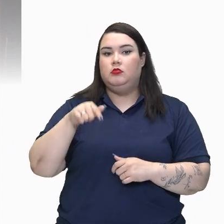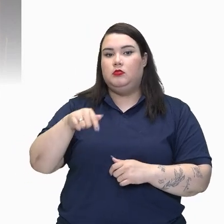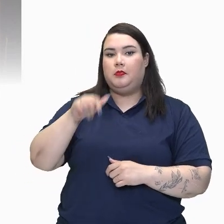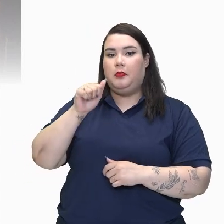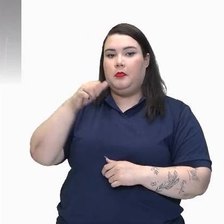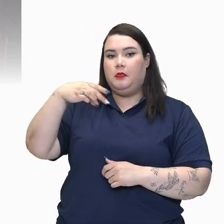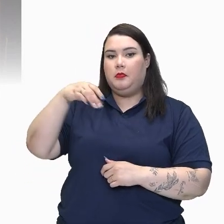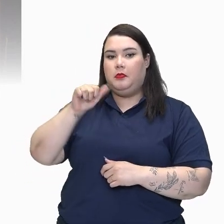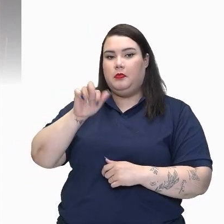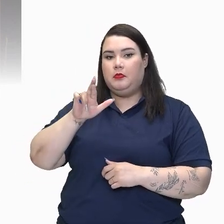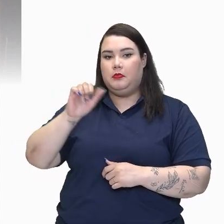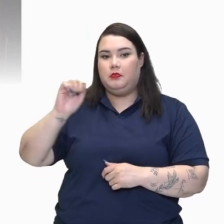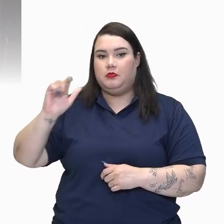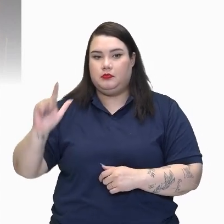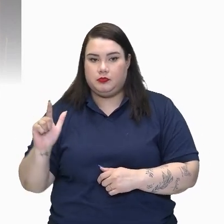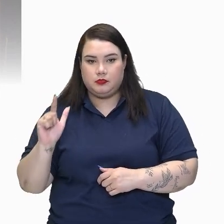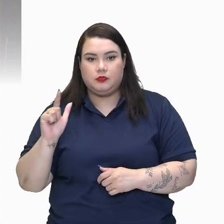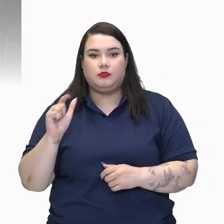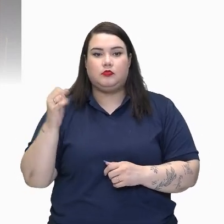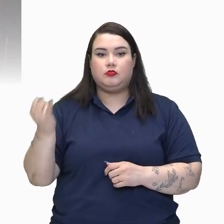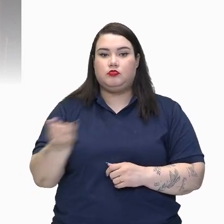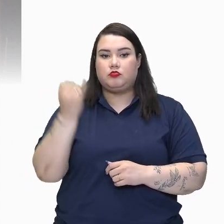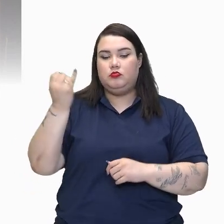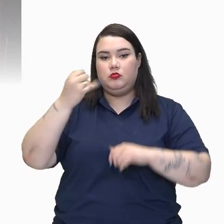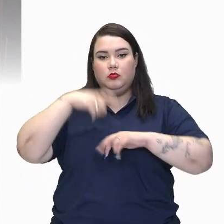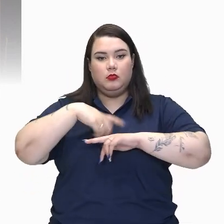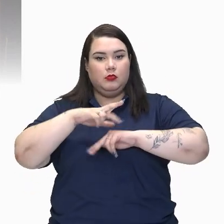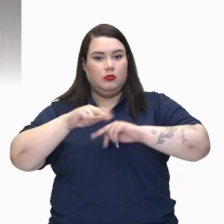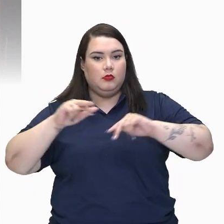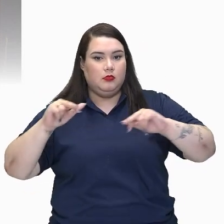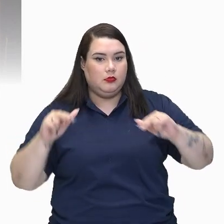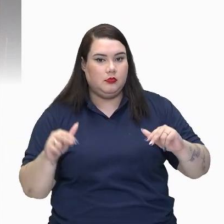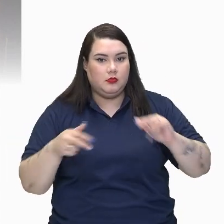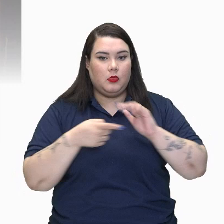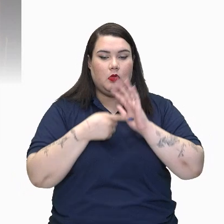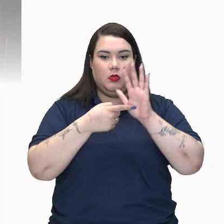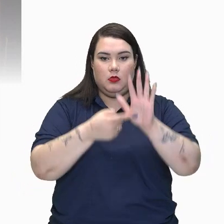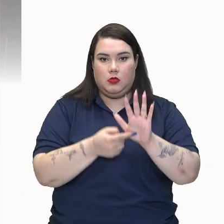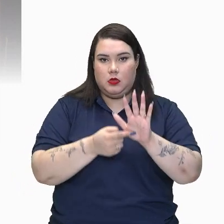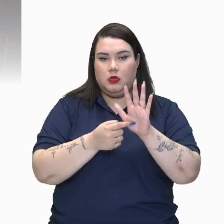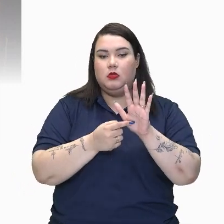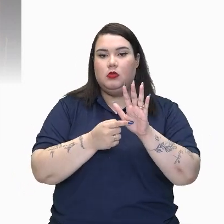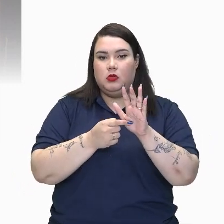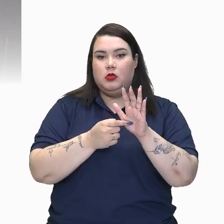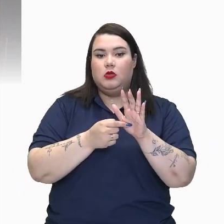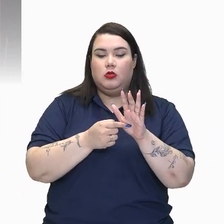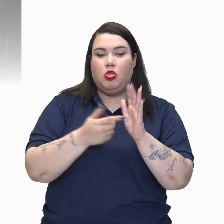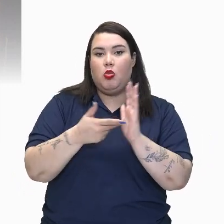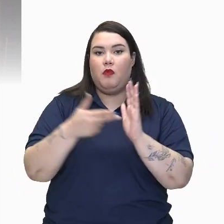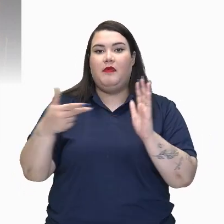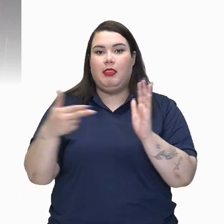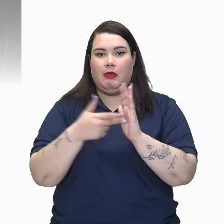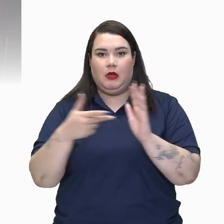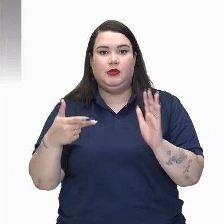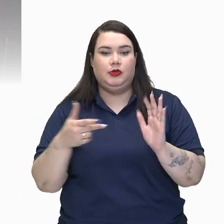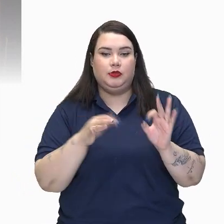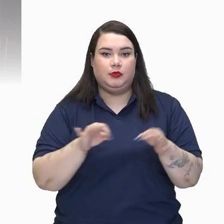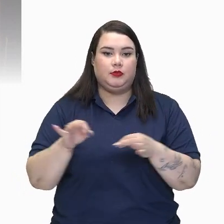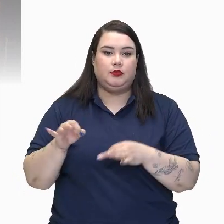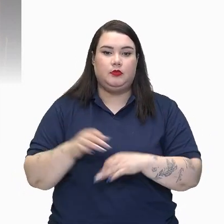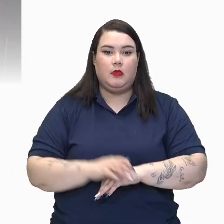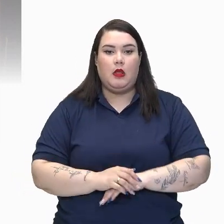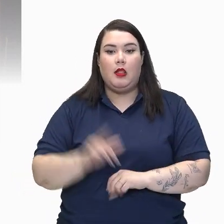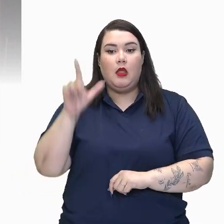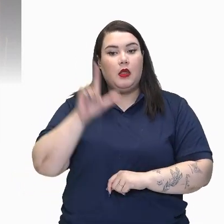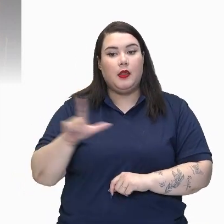ainda mais potente, diverso, trazendo algo diferente da arte que era produzida, né? Na